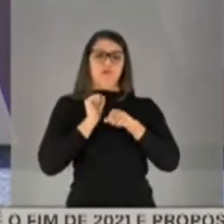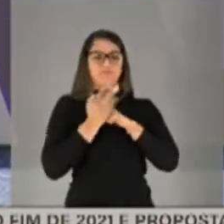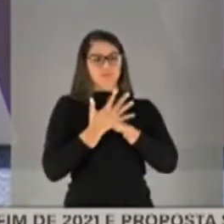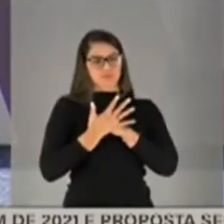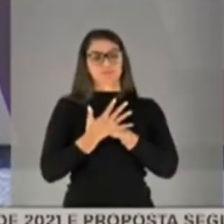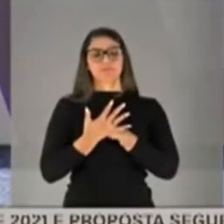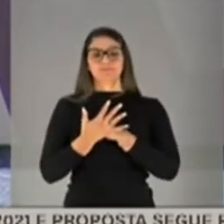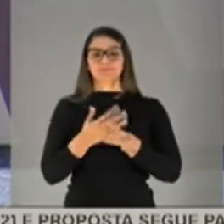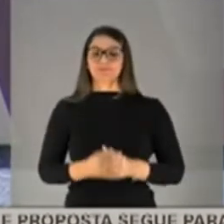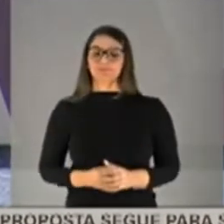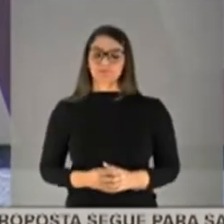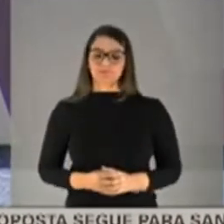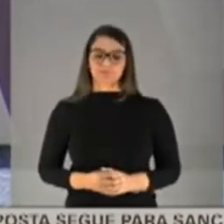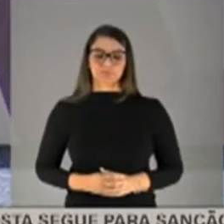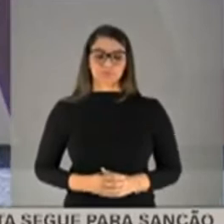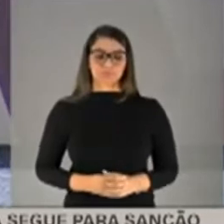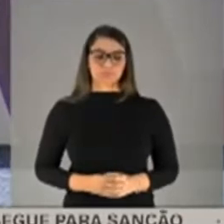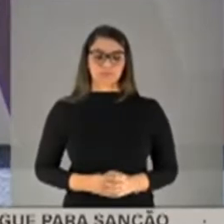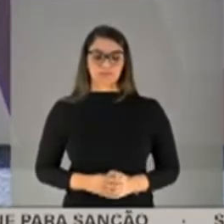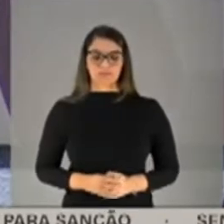indiretamente. O próximo slide, por favor.